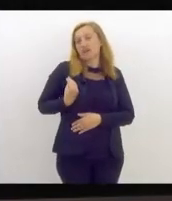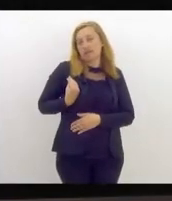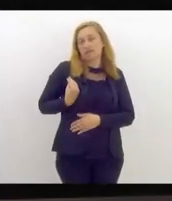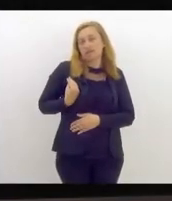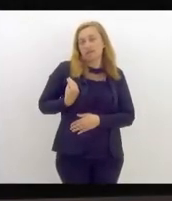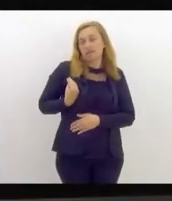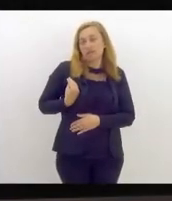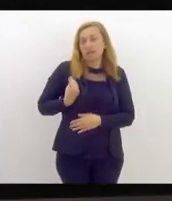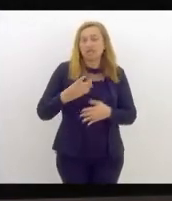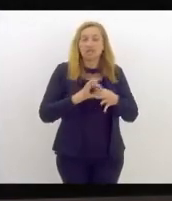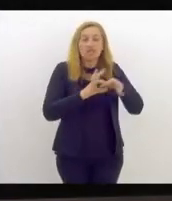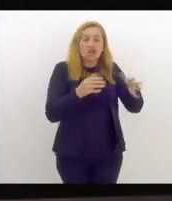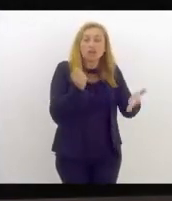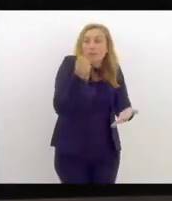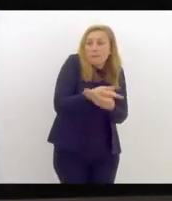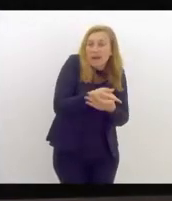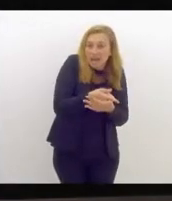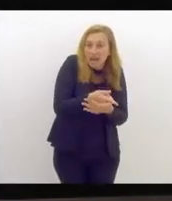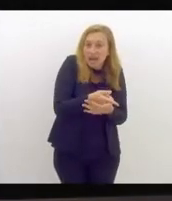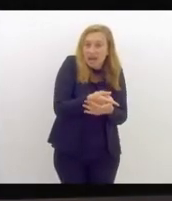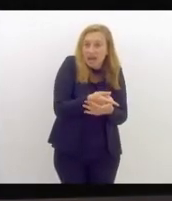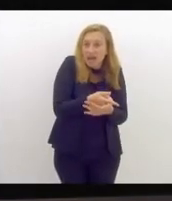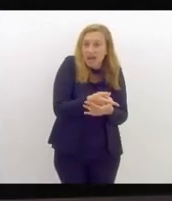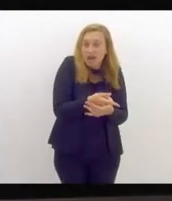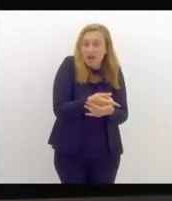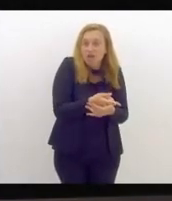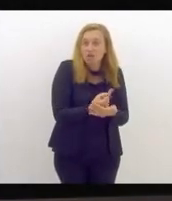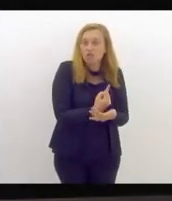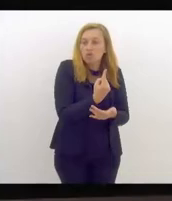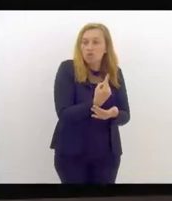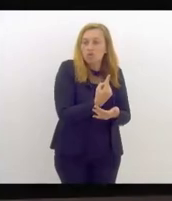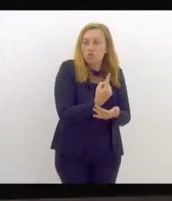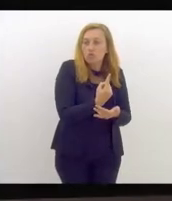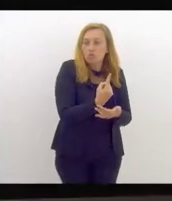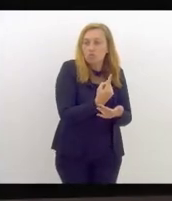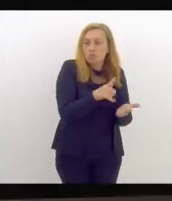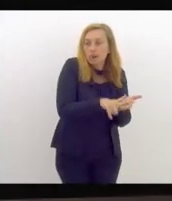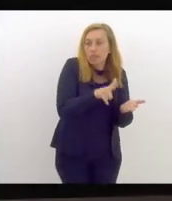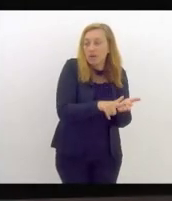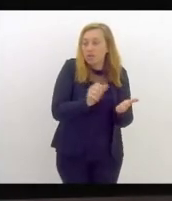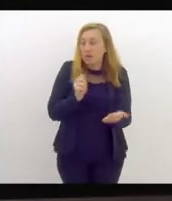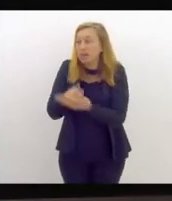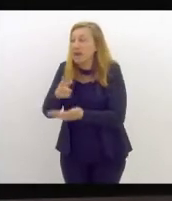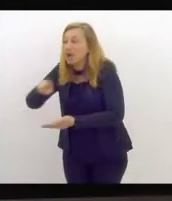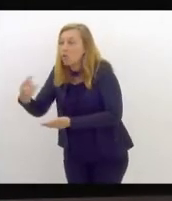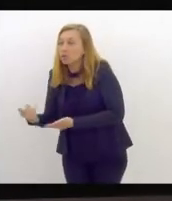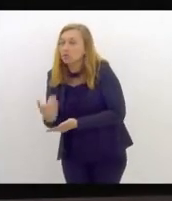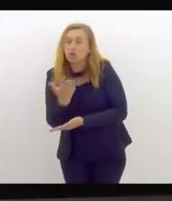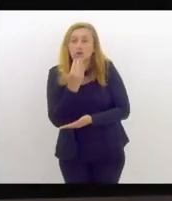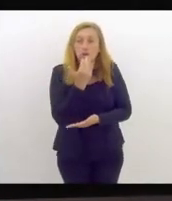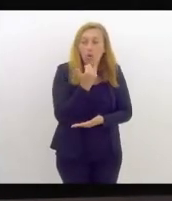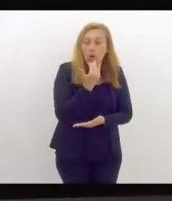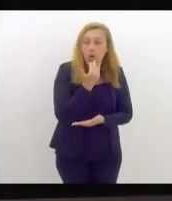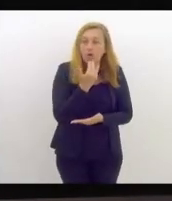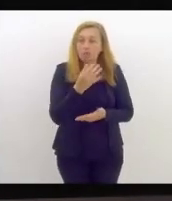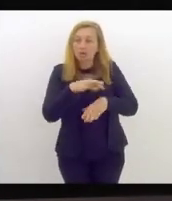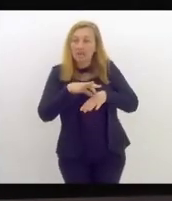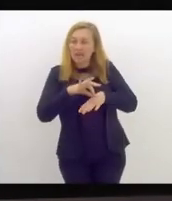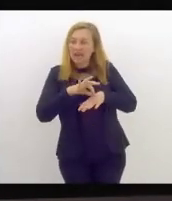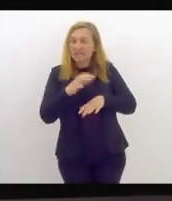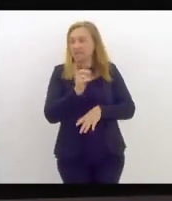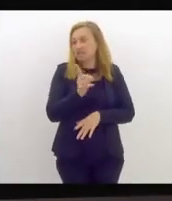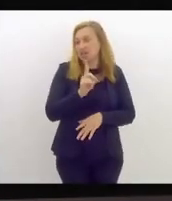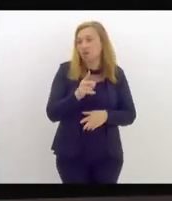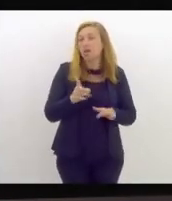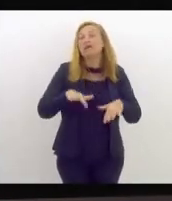mas tem que deixar de pagar uma conta para pagar outra não come se carne se come mais embutido então